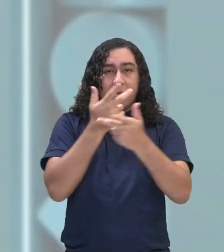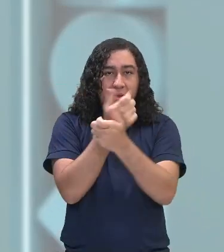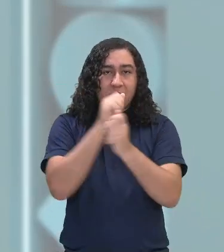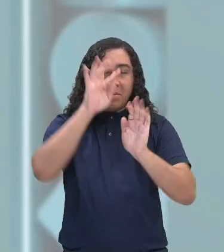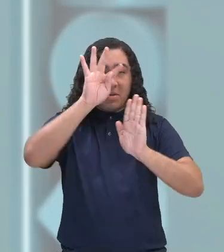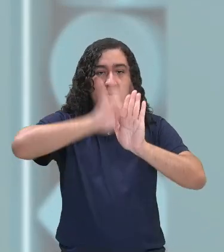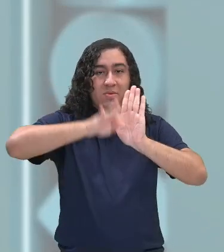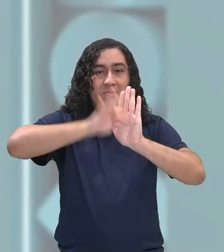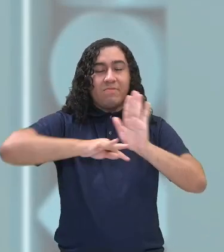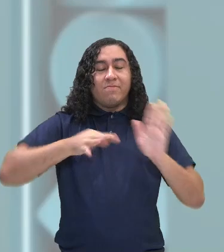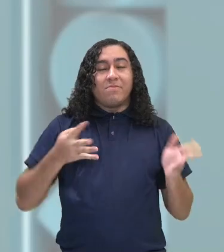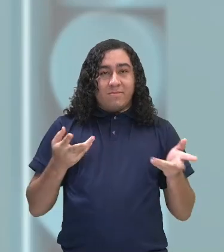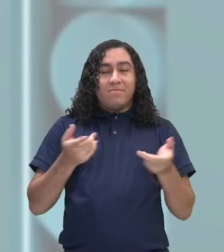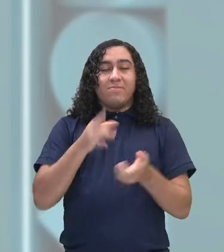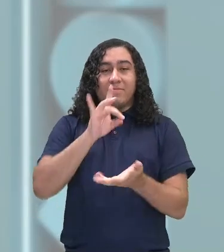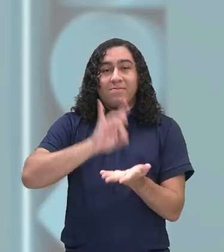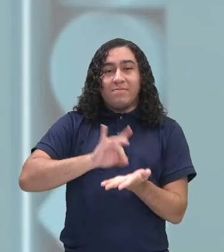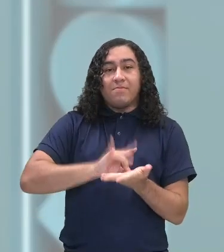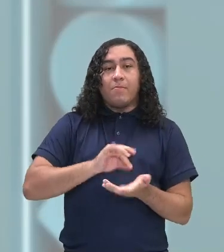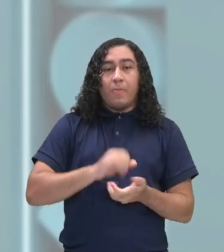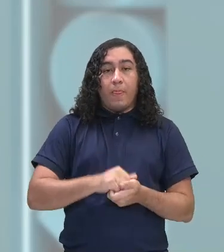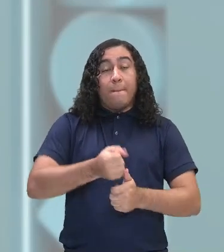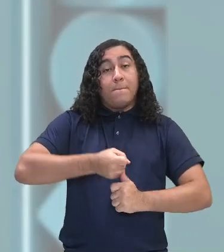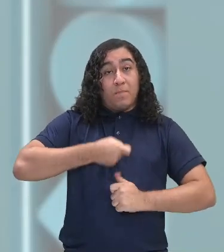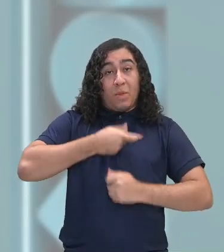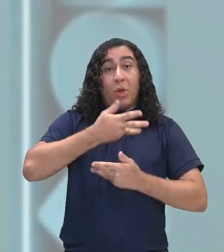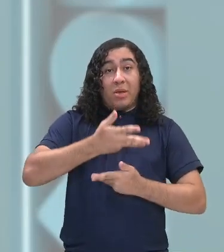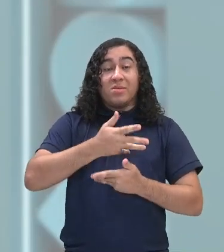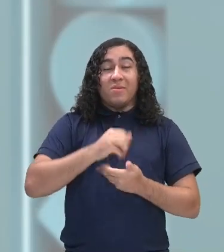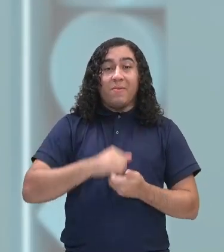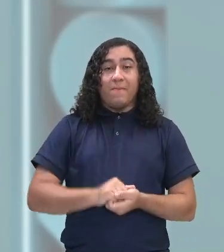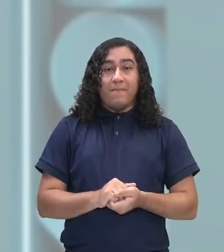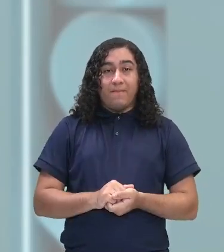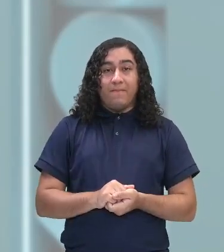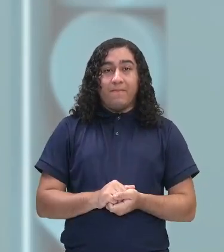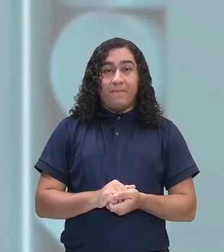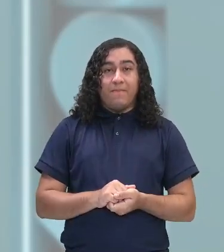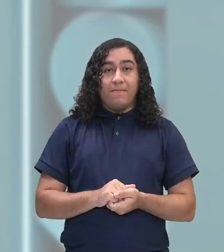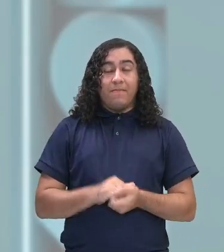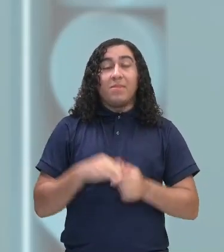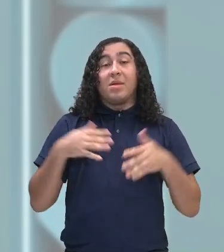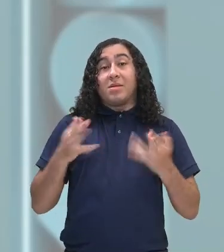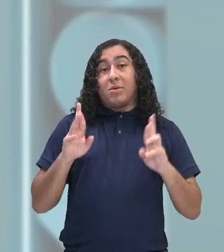texto, maravilhoso, poético, não é? Então, eu